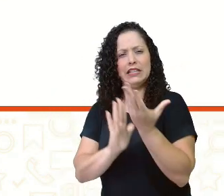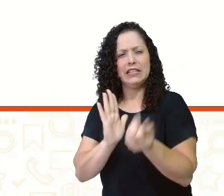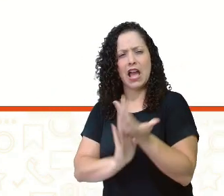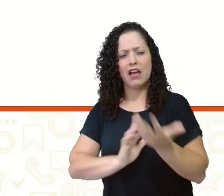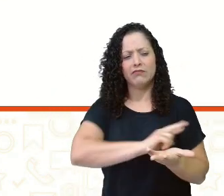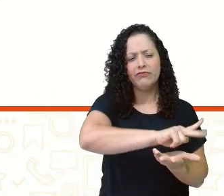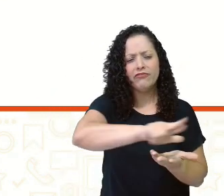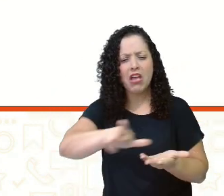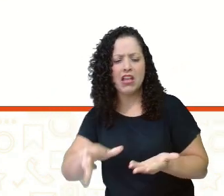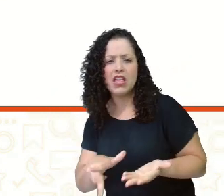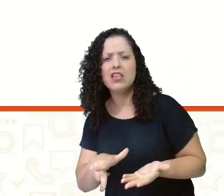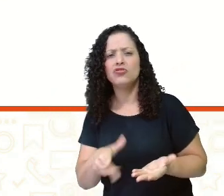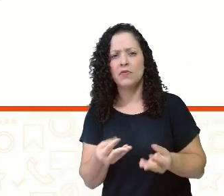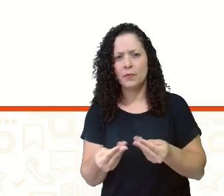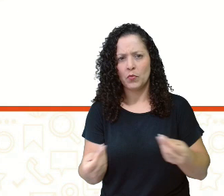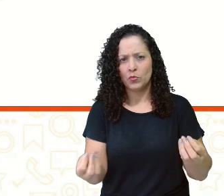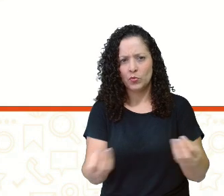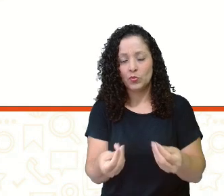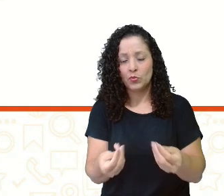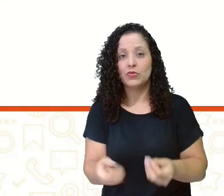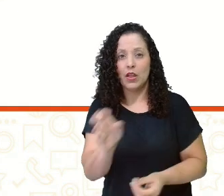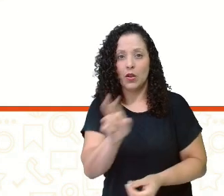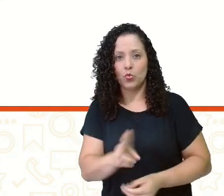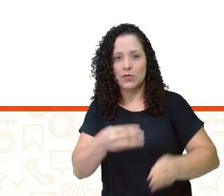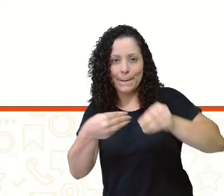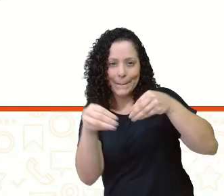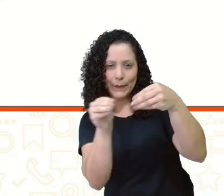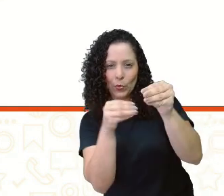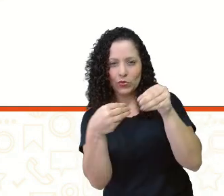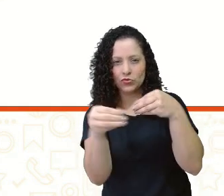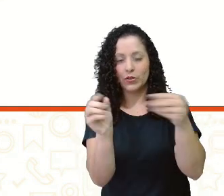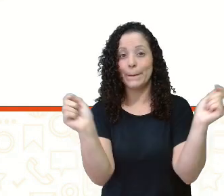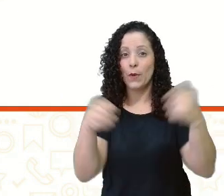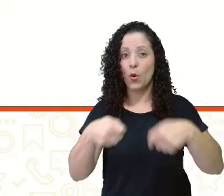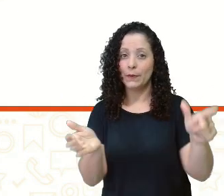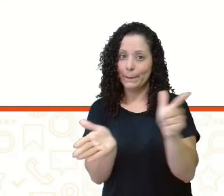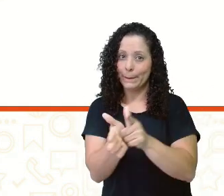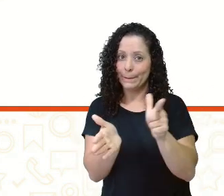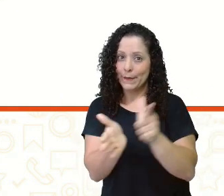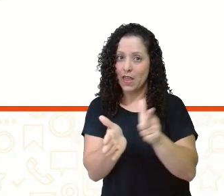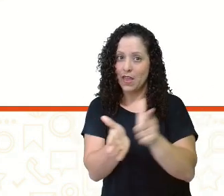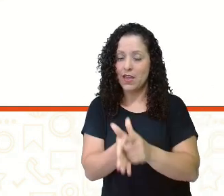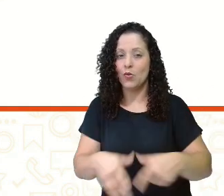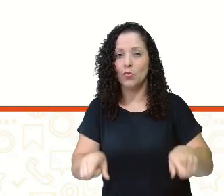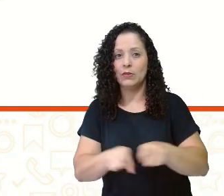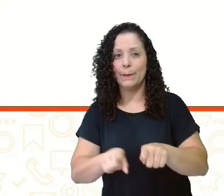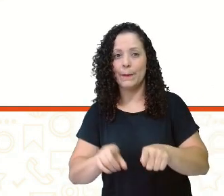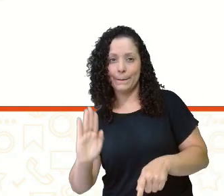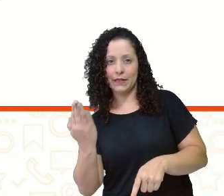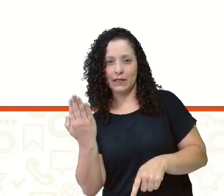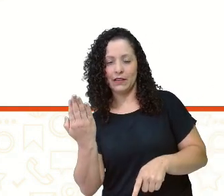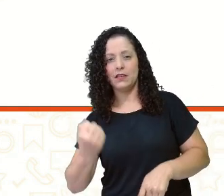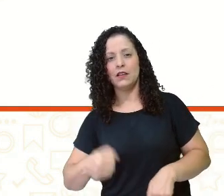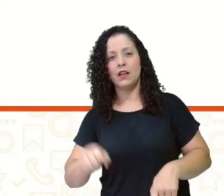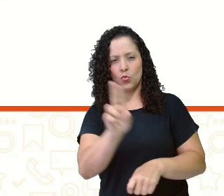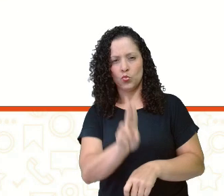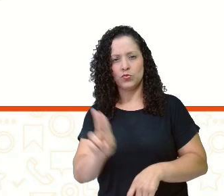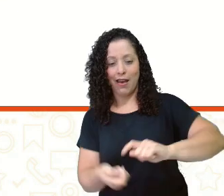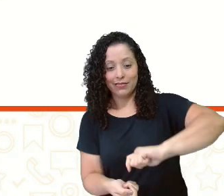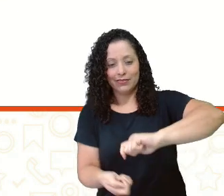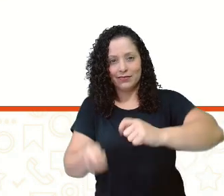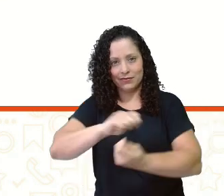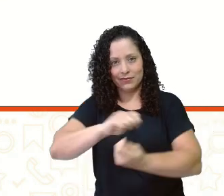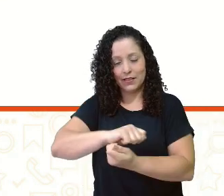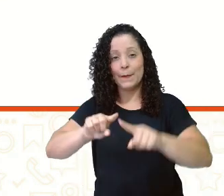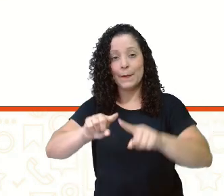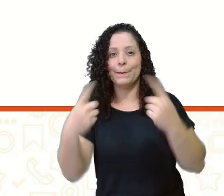diferentes materiais. Aqui a gente sugeriu emborrachado, pode ser papelão, pode ser madeira, mas que esse estudante ele tenha